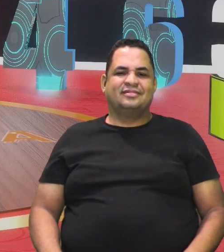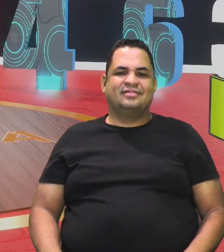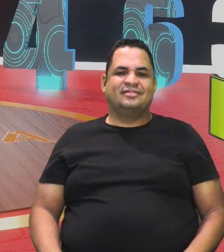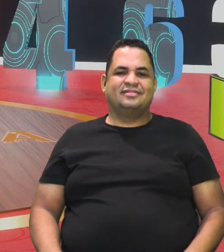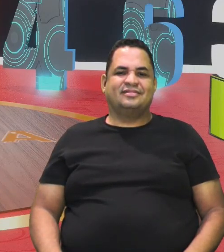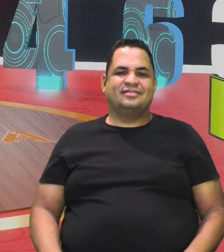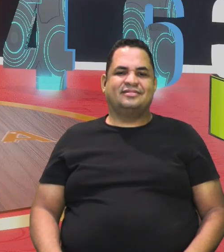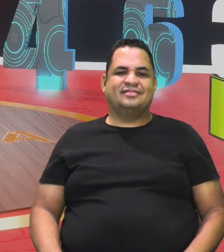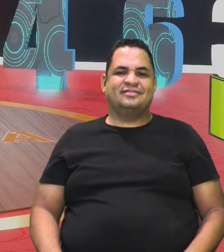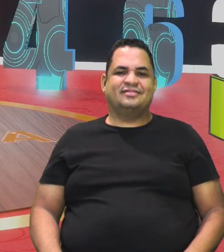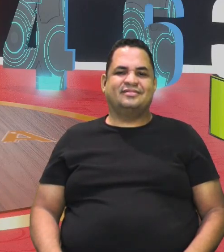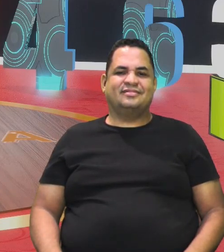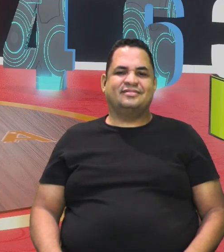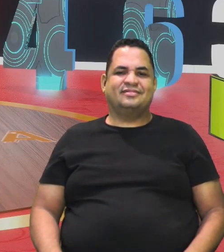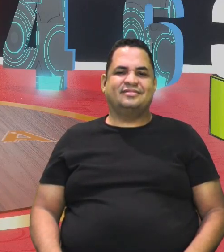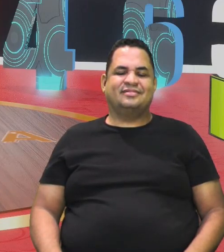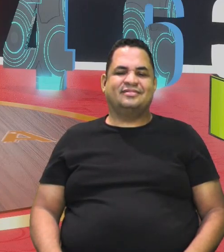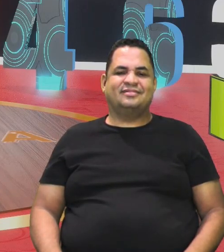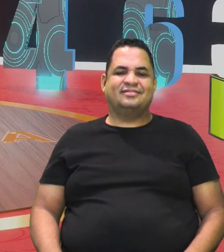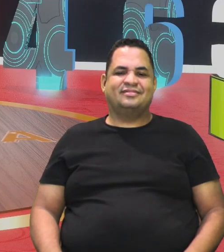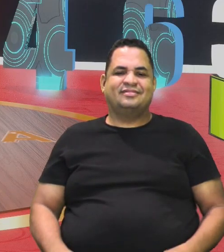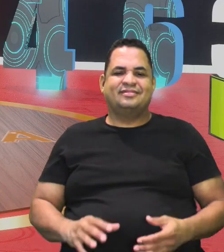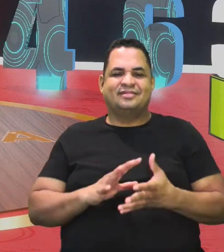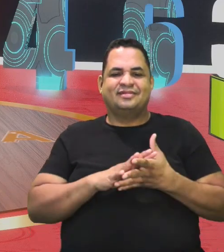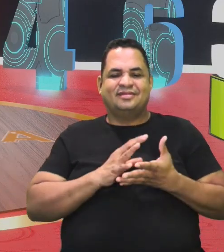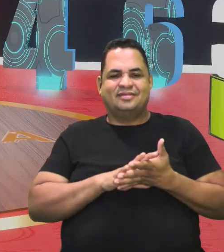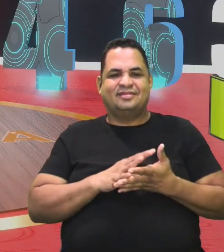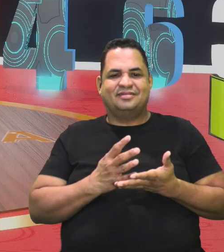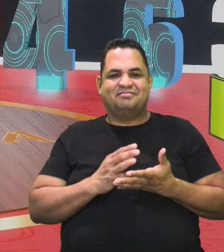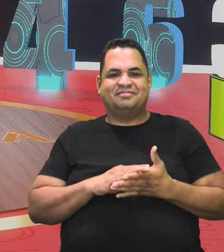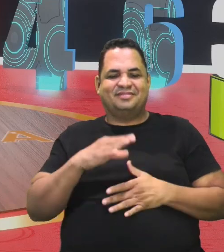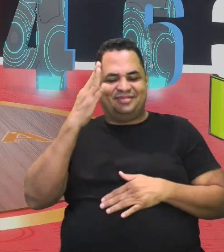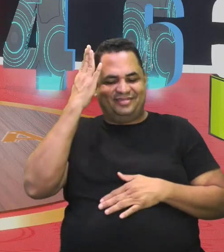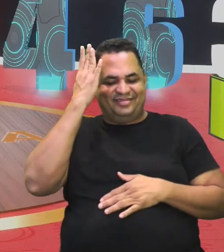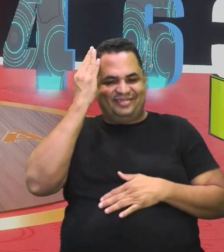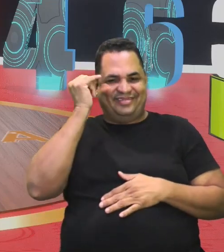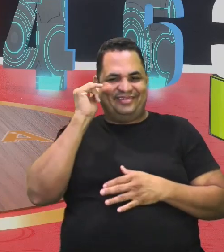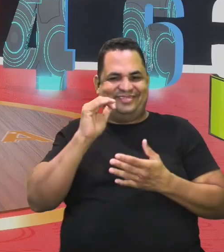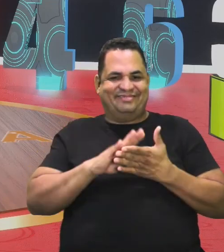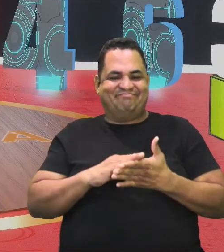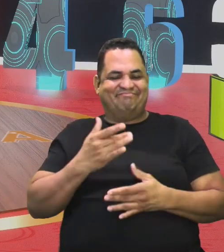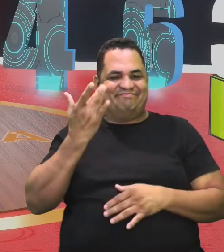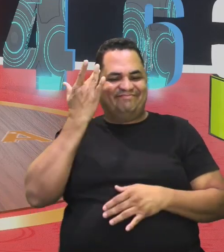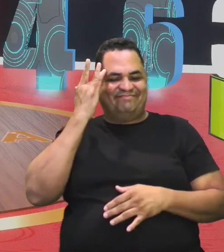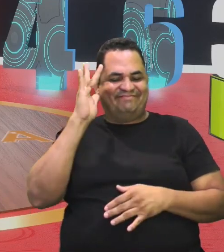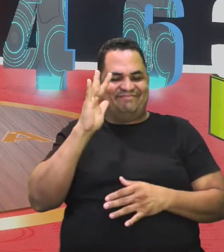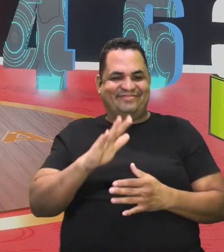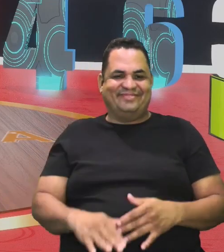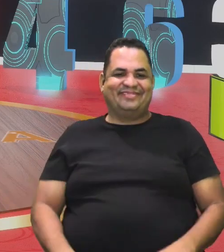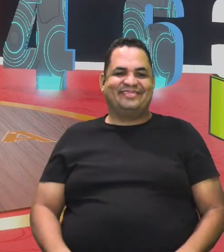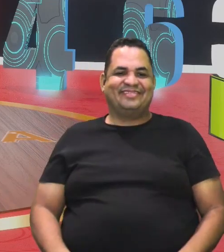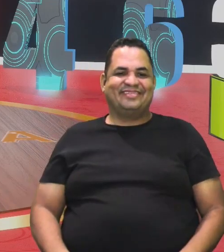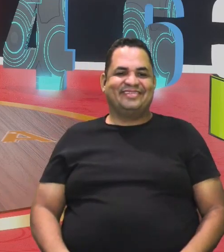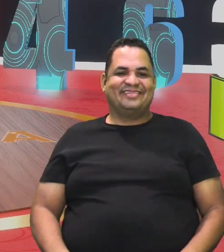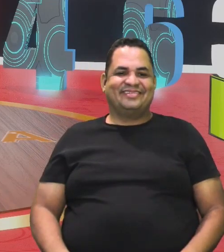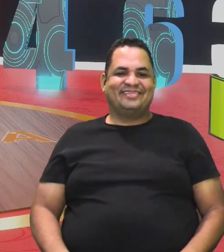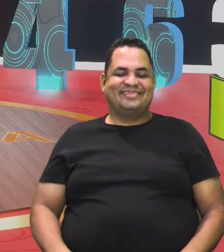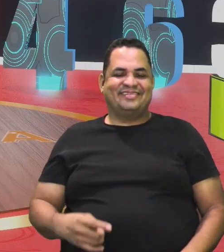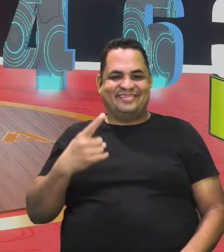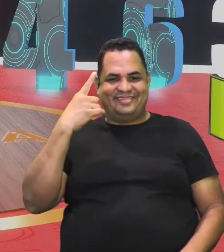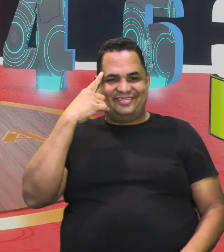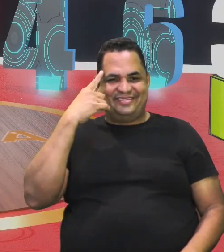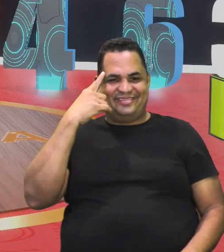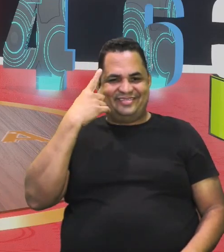E aí? Ou tá enxugando a louça. Sabe essa, professor Sâmia? Tá dormindo, não sei, tá. Sabe não? Pensa